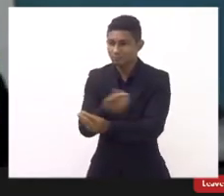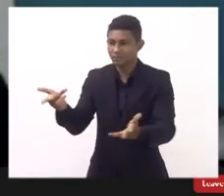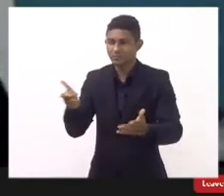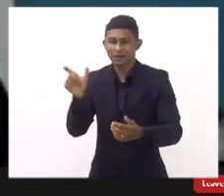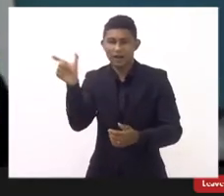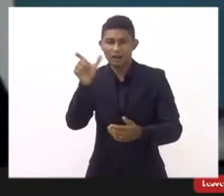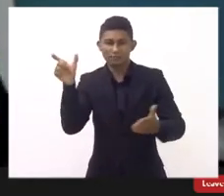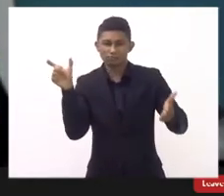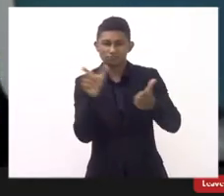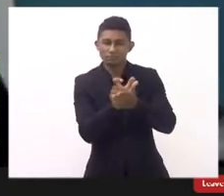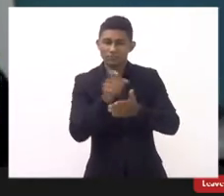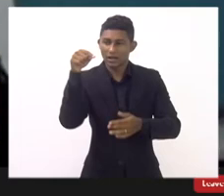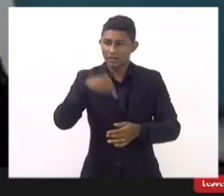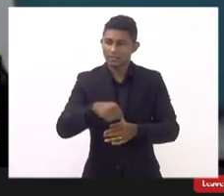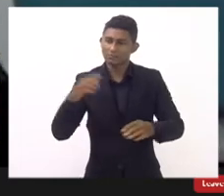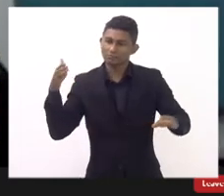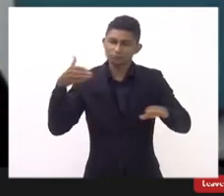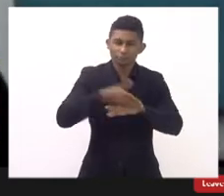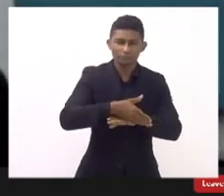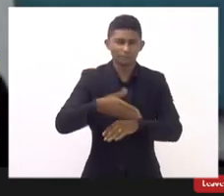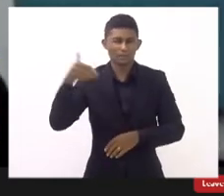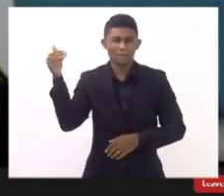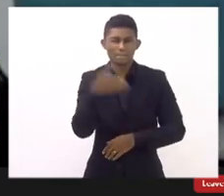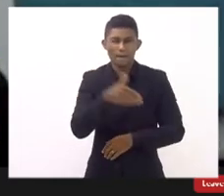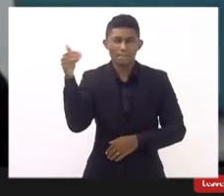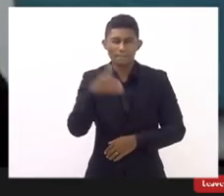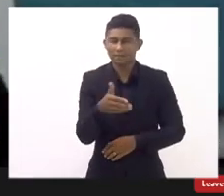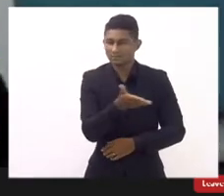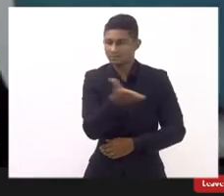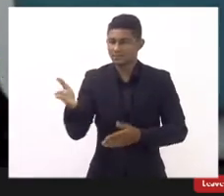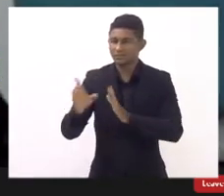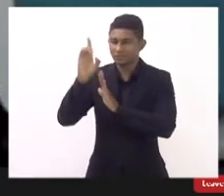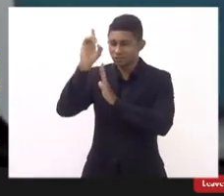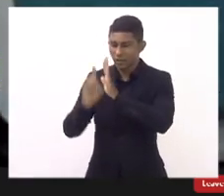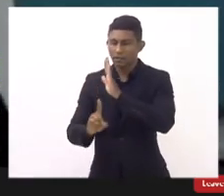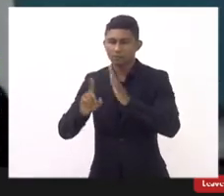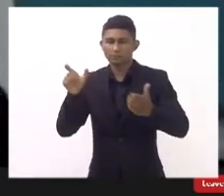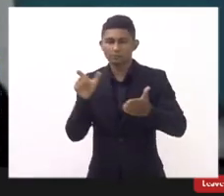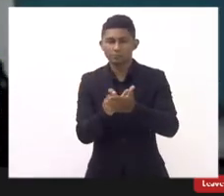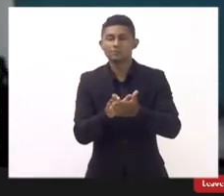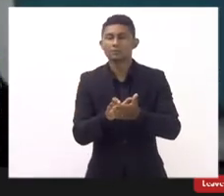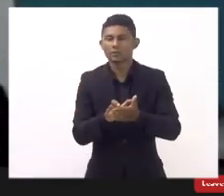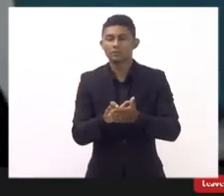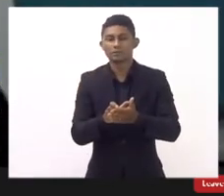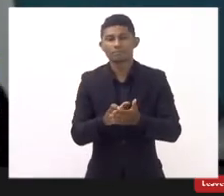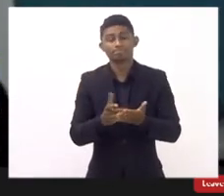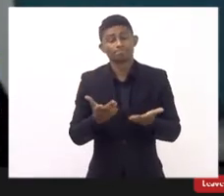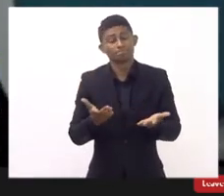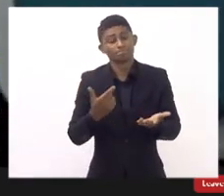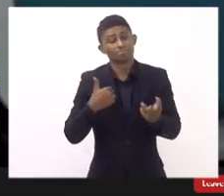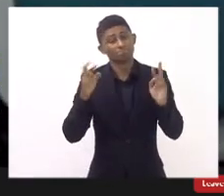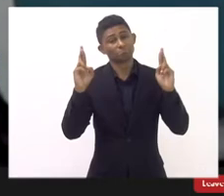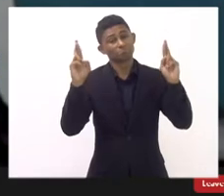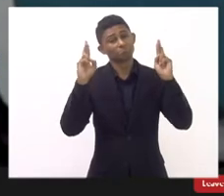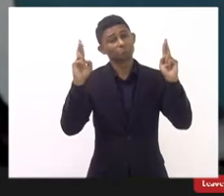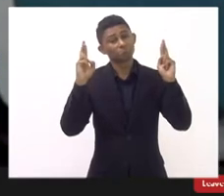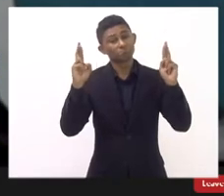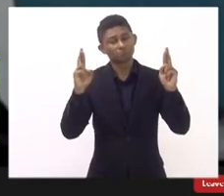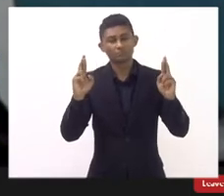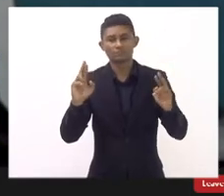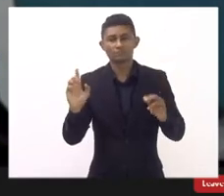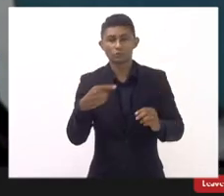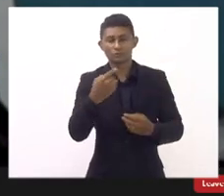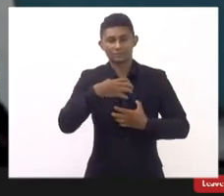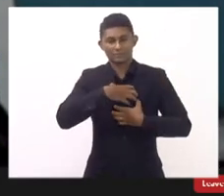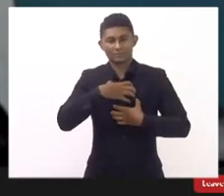ingressando aqui na nossa escola com a direito da sua passagem, do seu acesso garantido. A gente já começa a sentir, as aulas